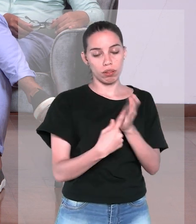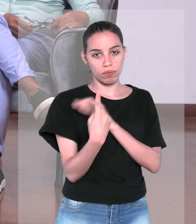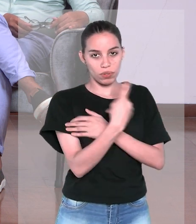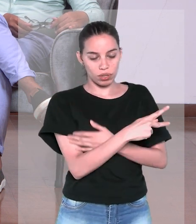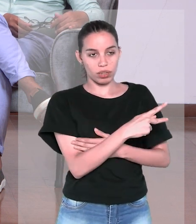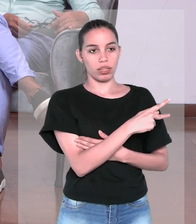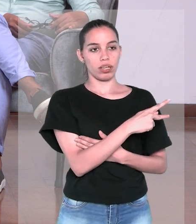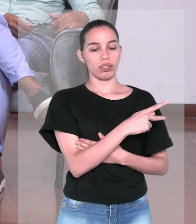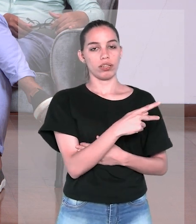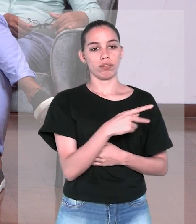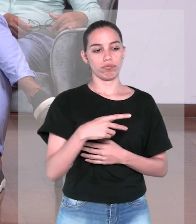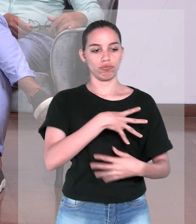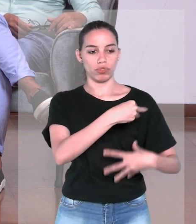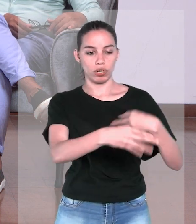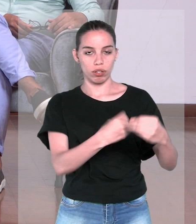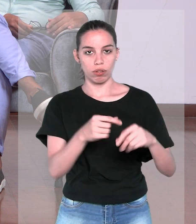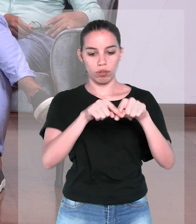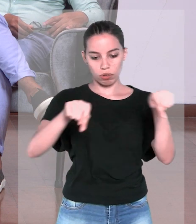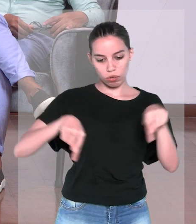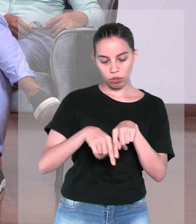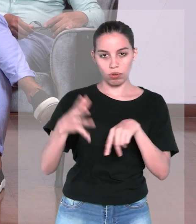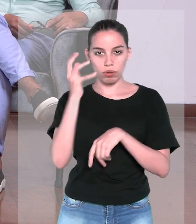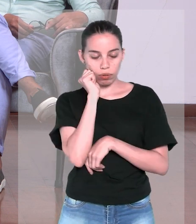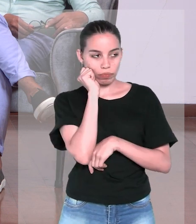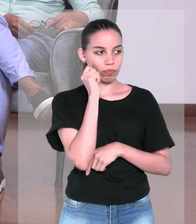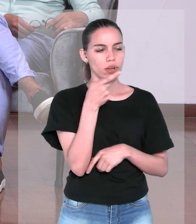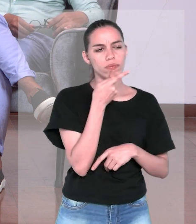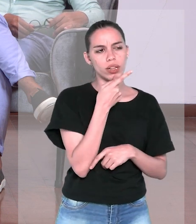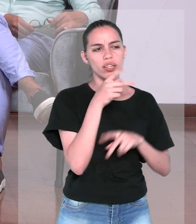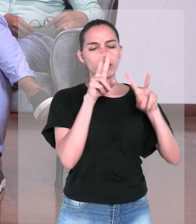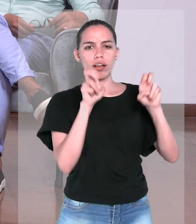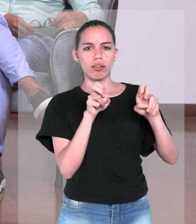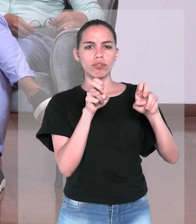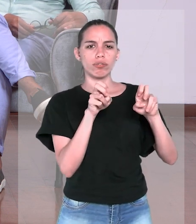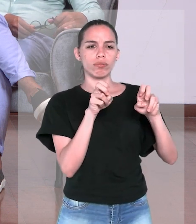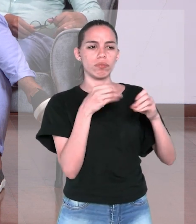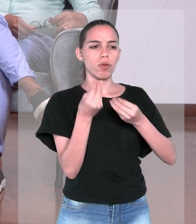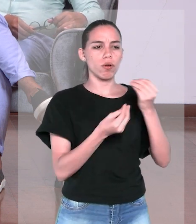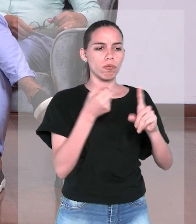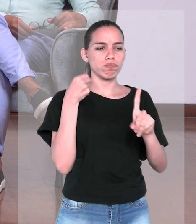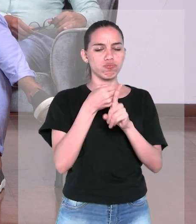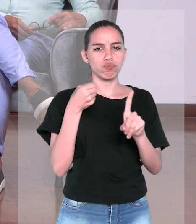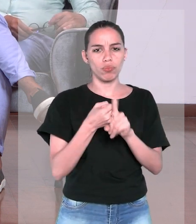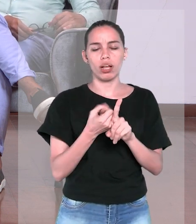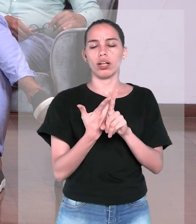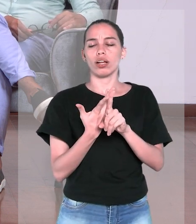sobre o que ele chama das violências nas escolas e no mundo educacional. Mas é apenas